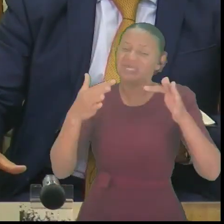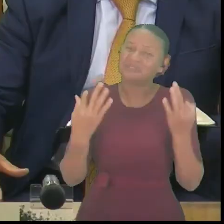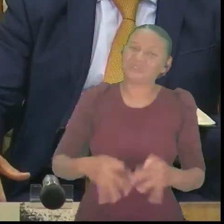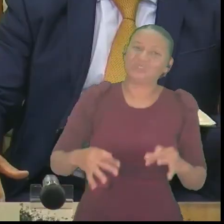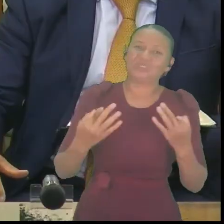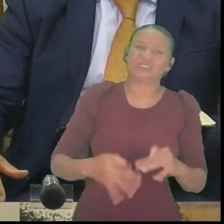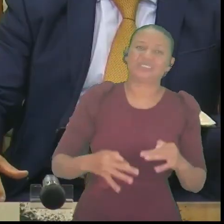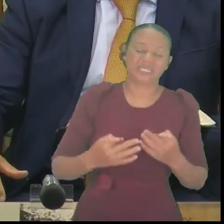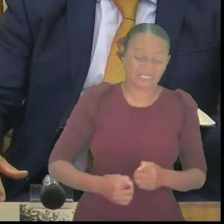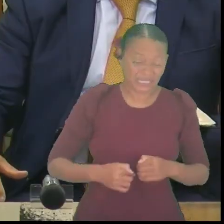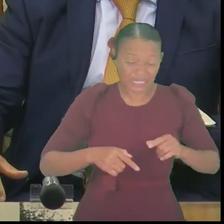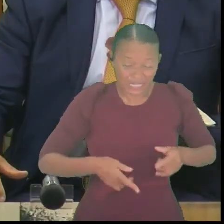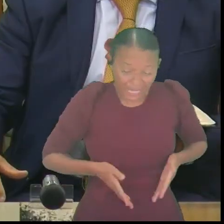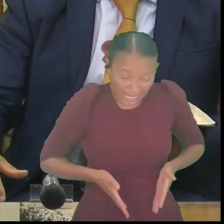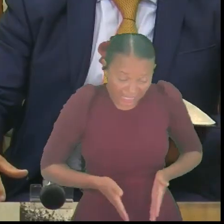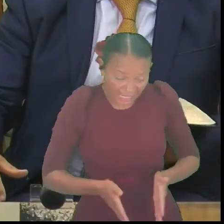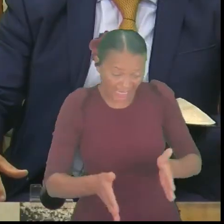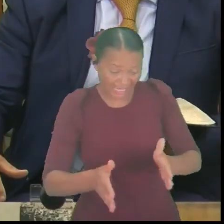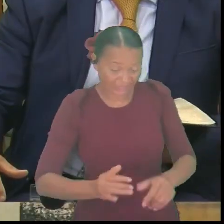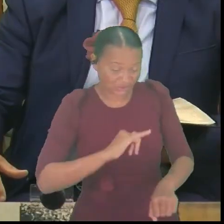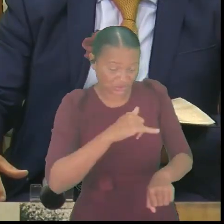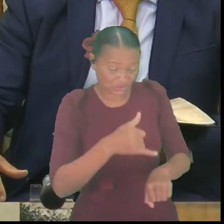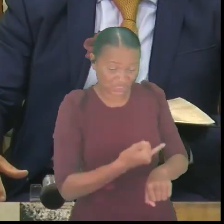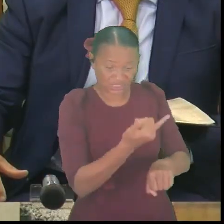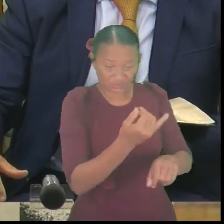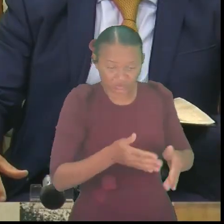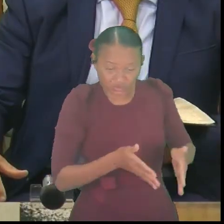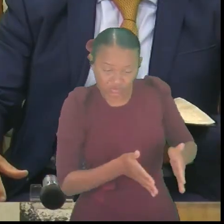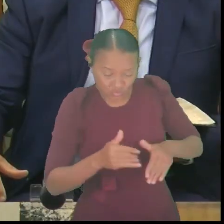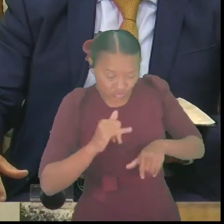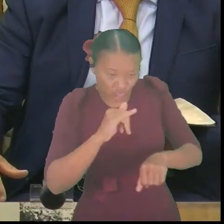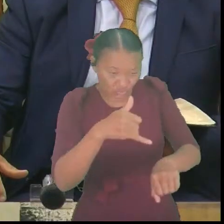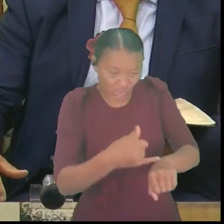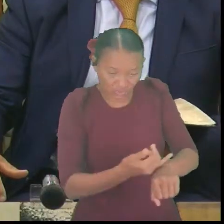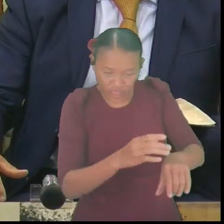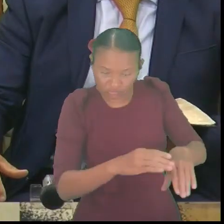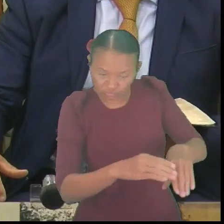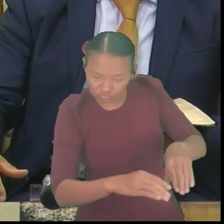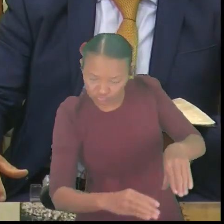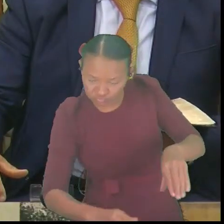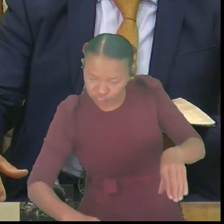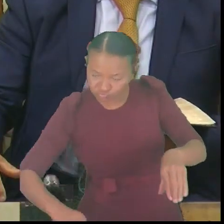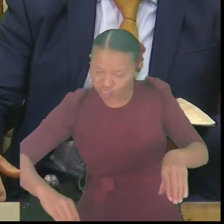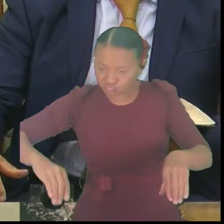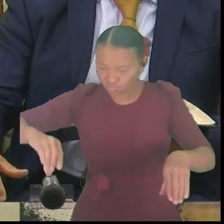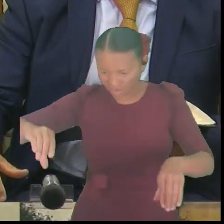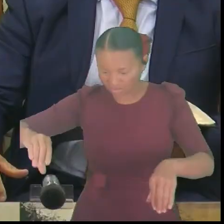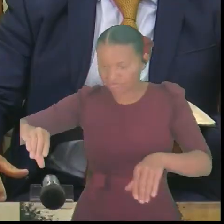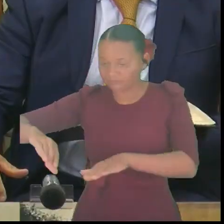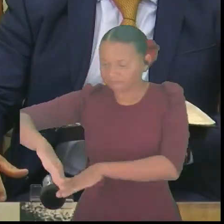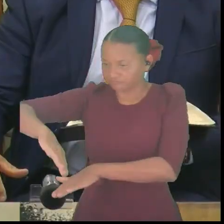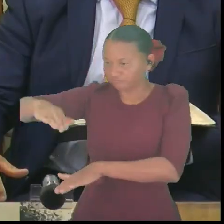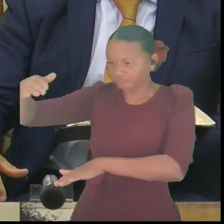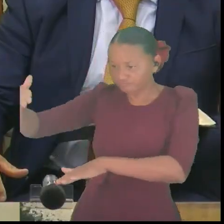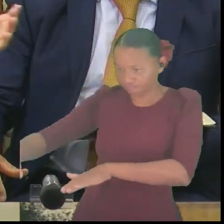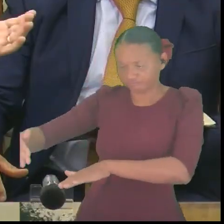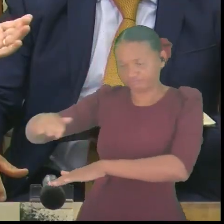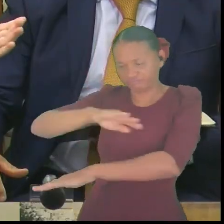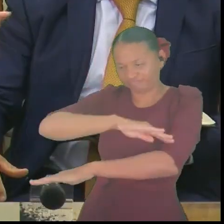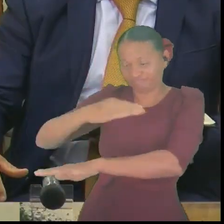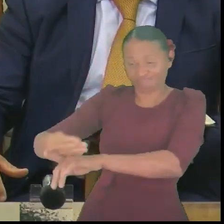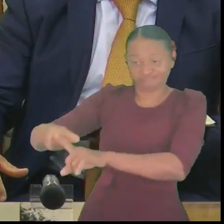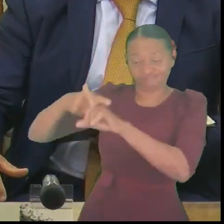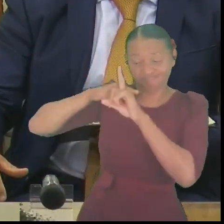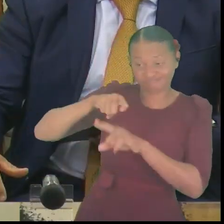que liga a cidade de Jerusalém ao lado exterior da cidade, onde está o monte do Gólgota, o monte Calvário. Jesus